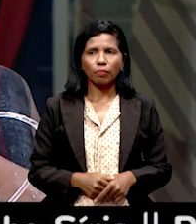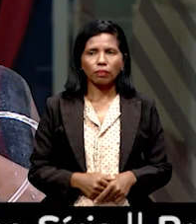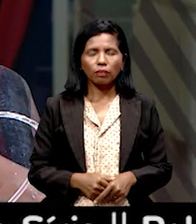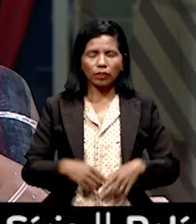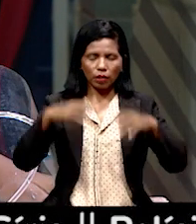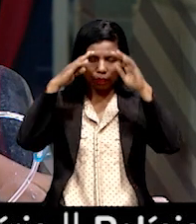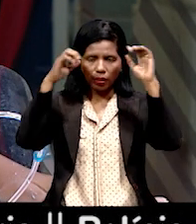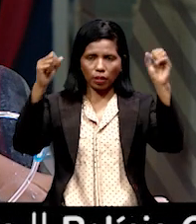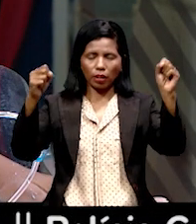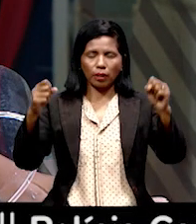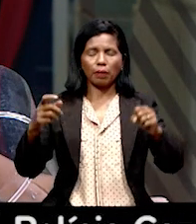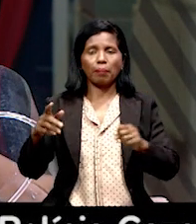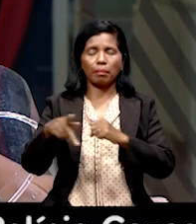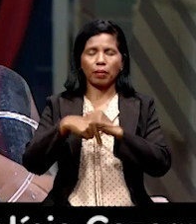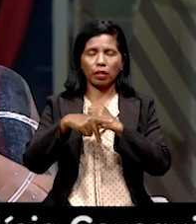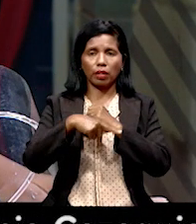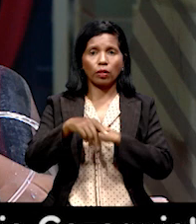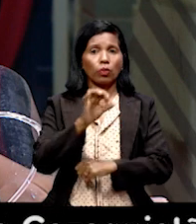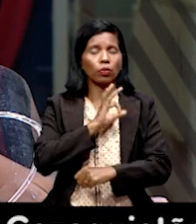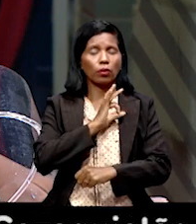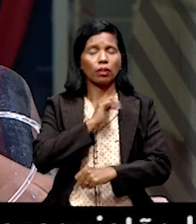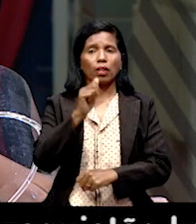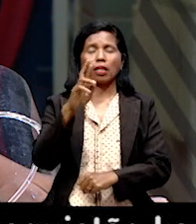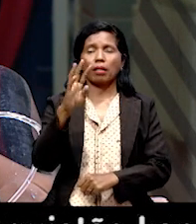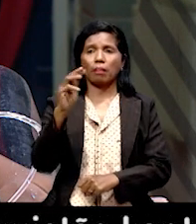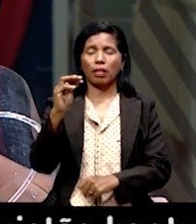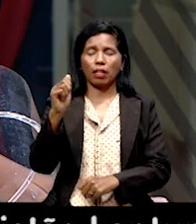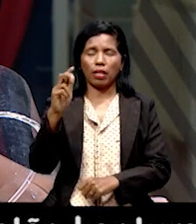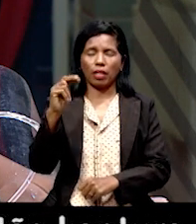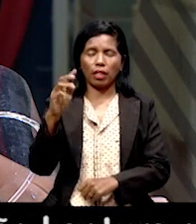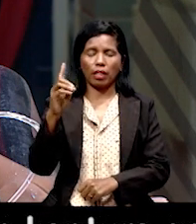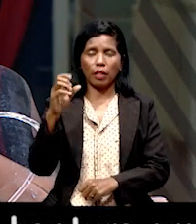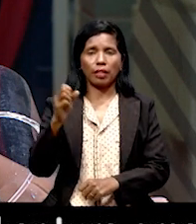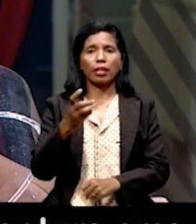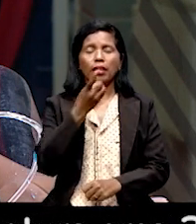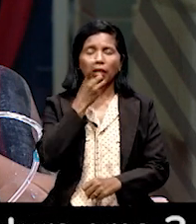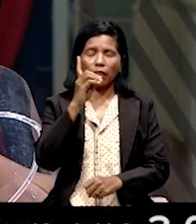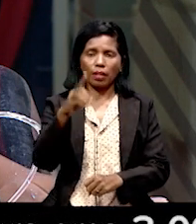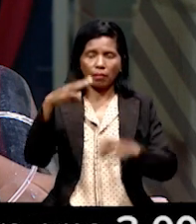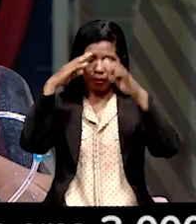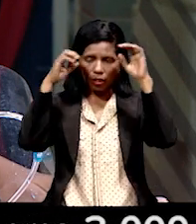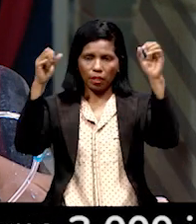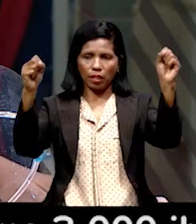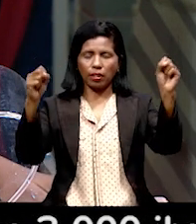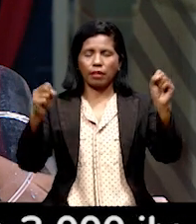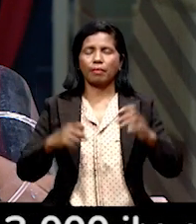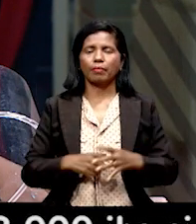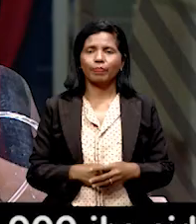Presidente Partido Junto, Armanda Berta dos Santos, oficialmente declara candidata a presidente da República.